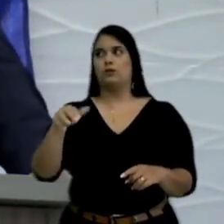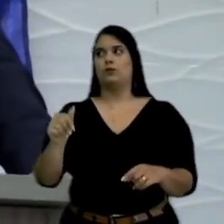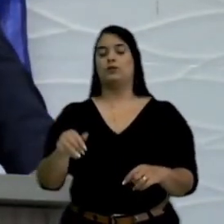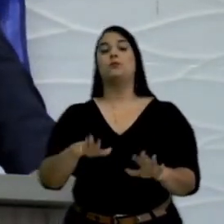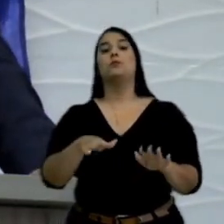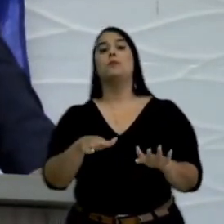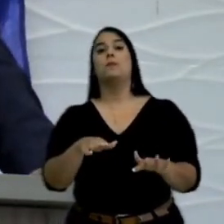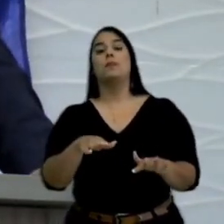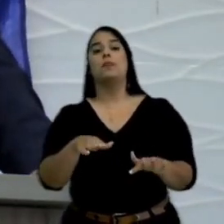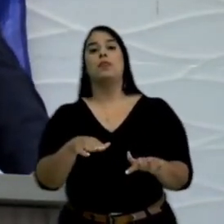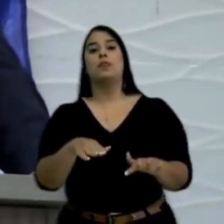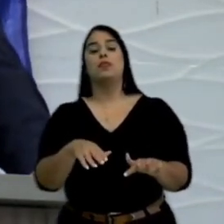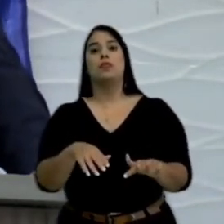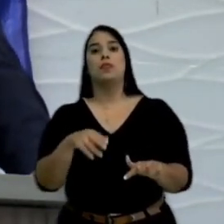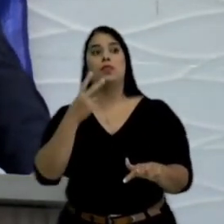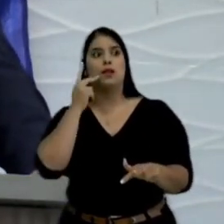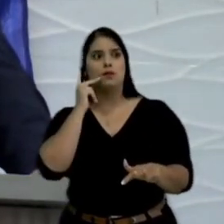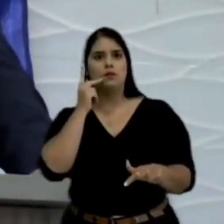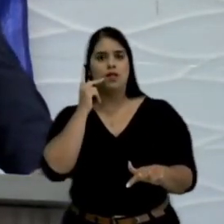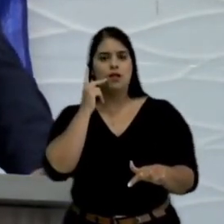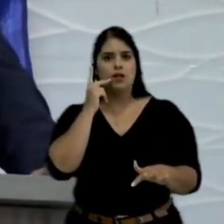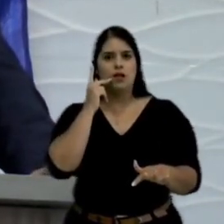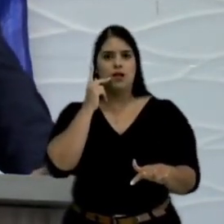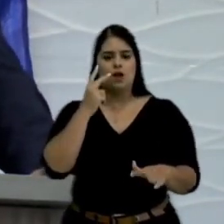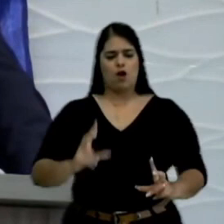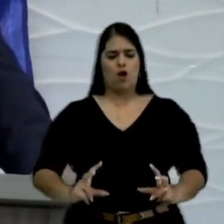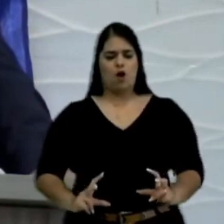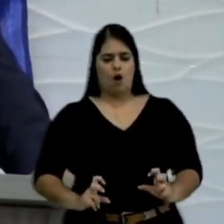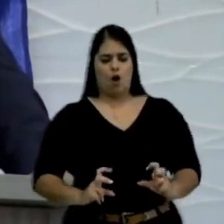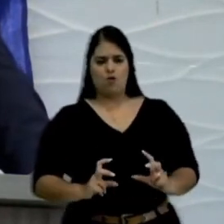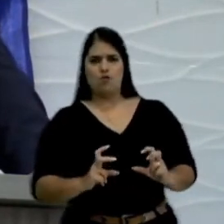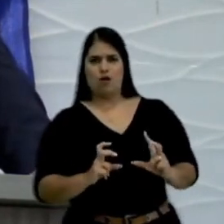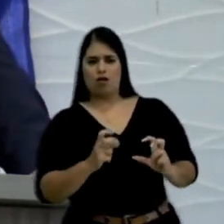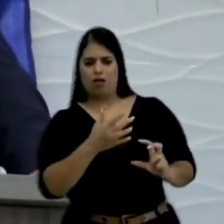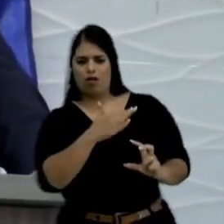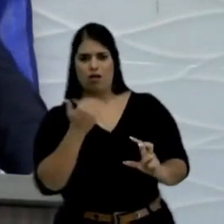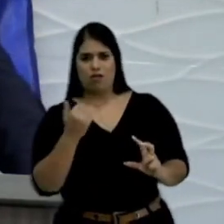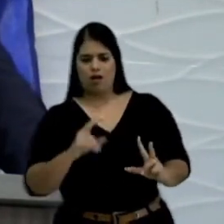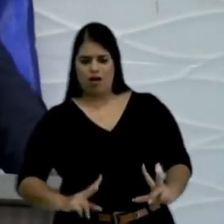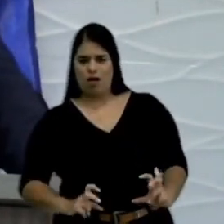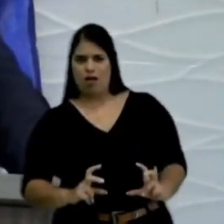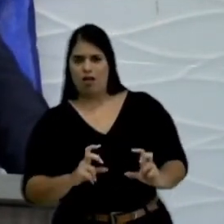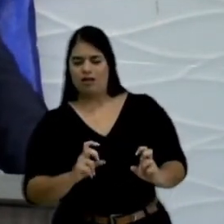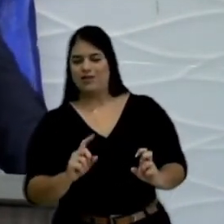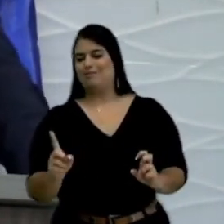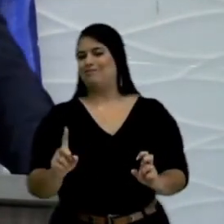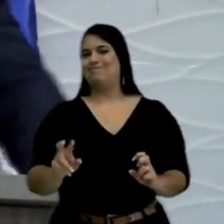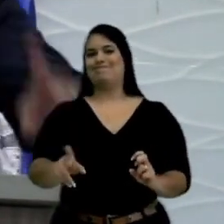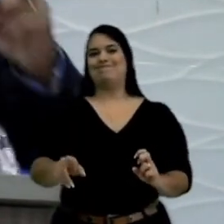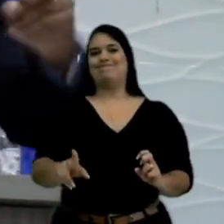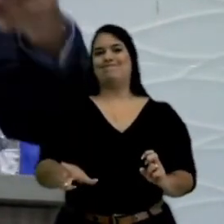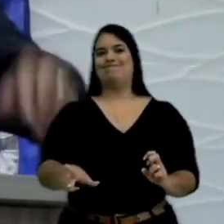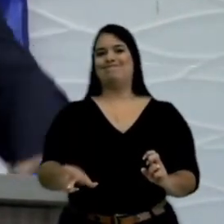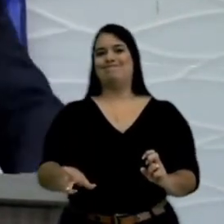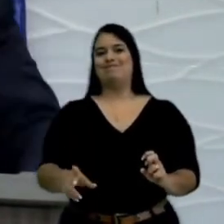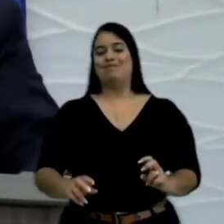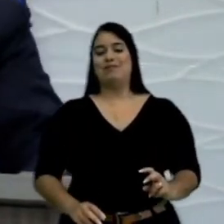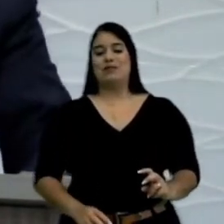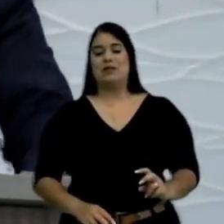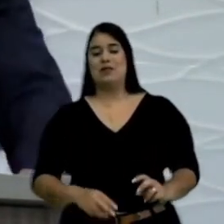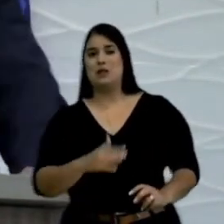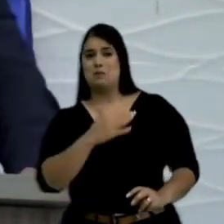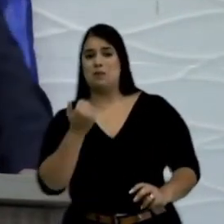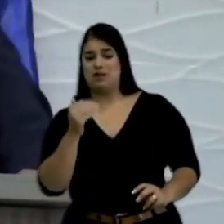o câncer não mata. Quem mata o povo de câncer é o SUS. Se você vê a dificuldade que é para